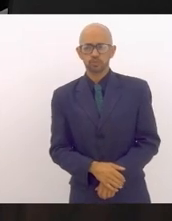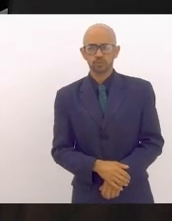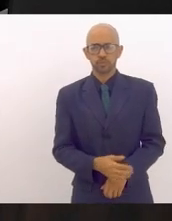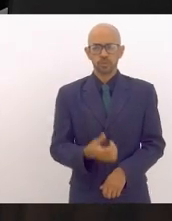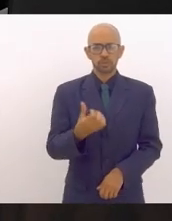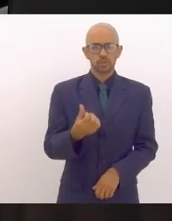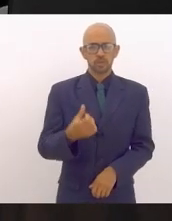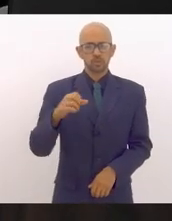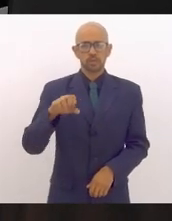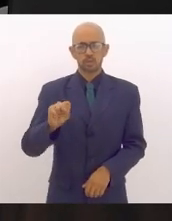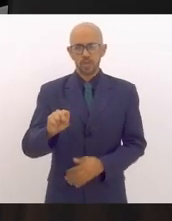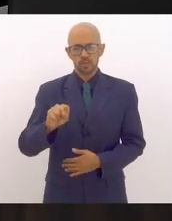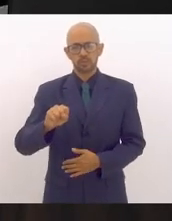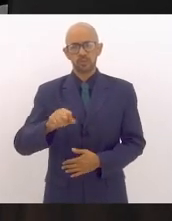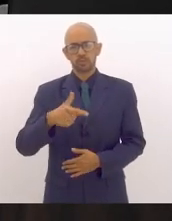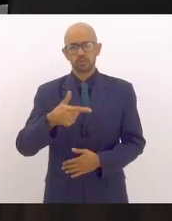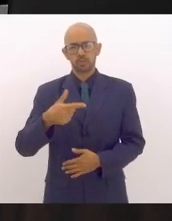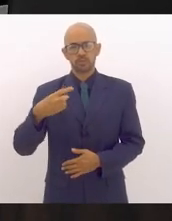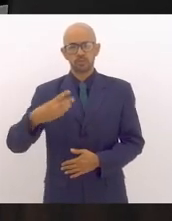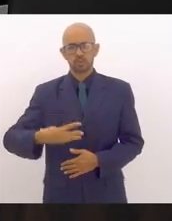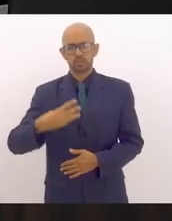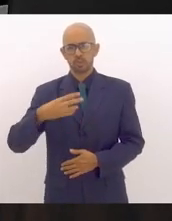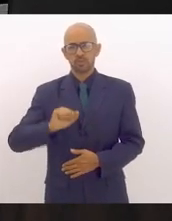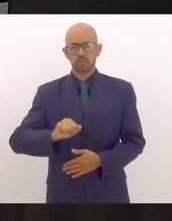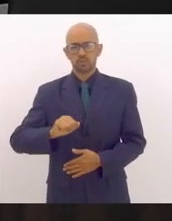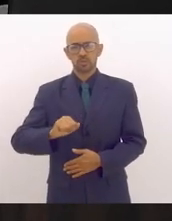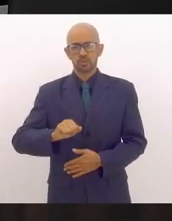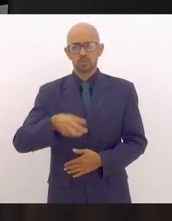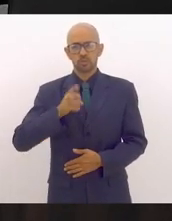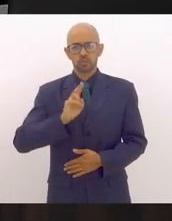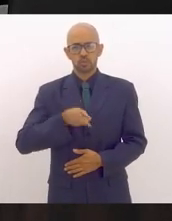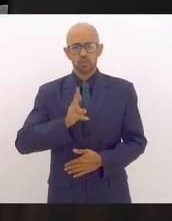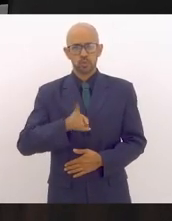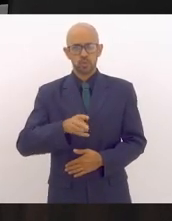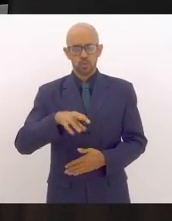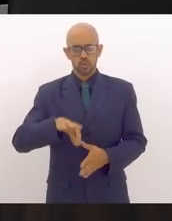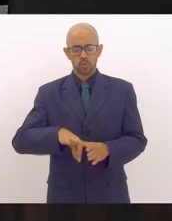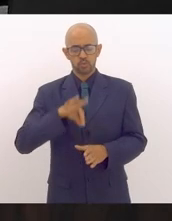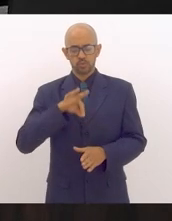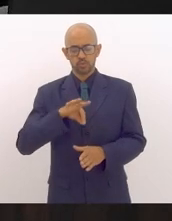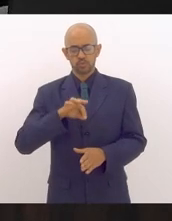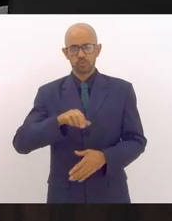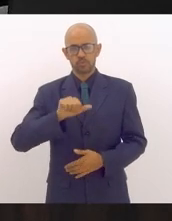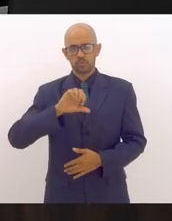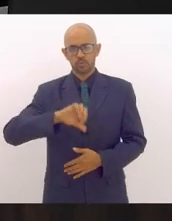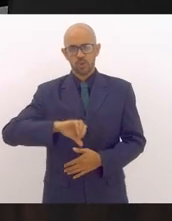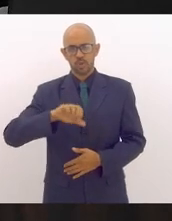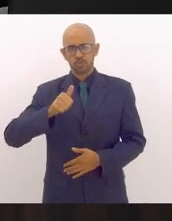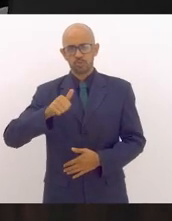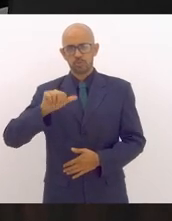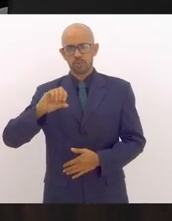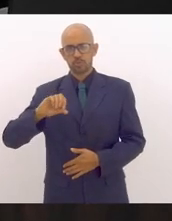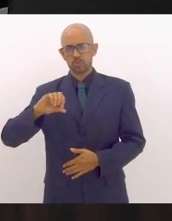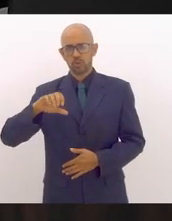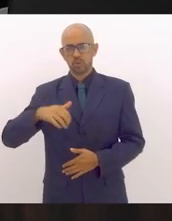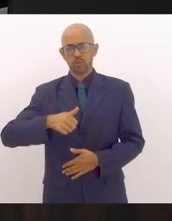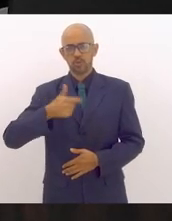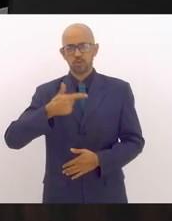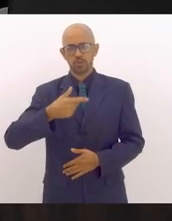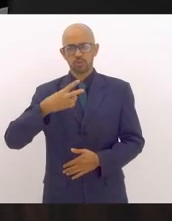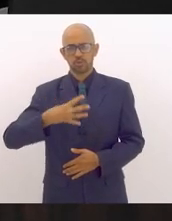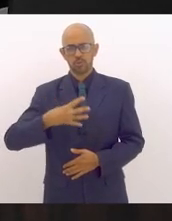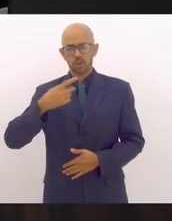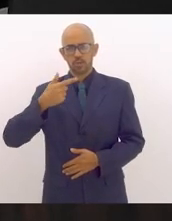6º, 8º, 23º. Mantidos com destaques: 9º, 19º, 24º,